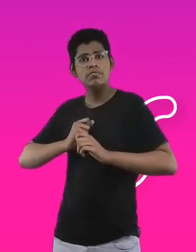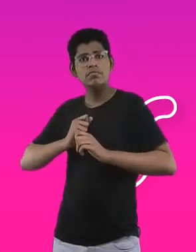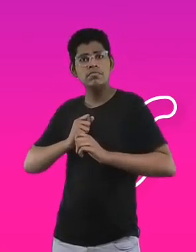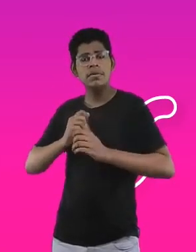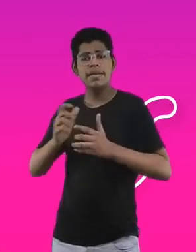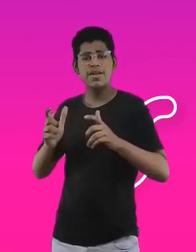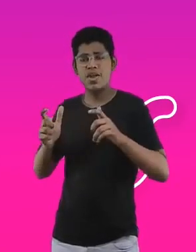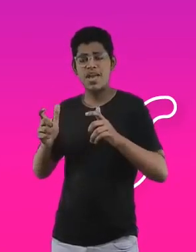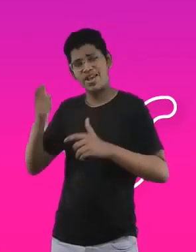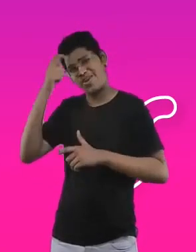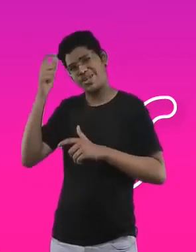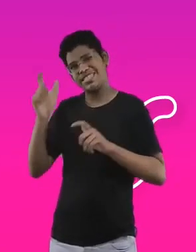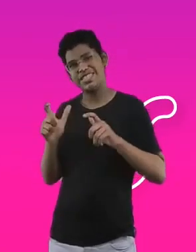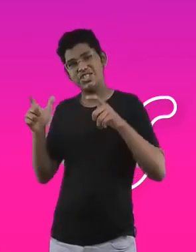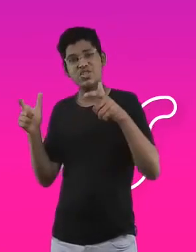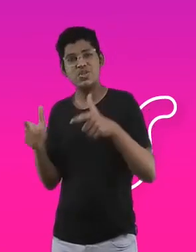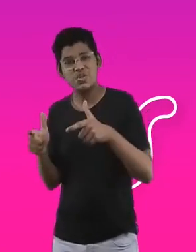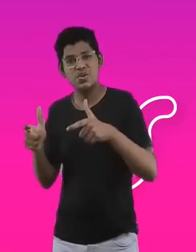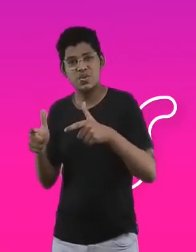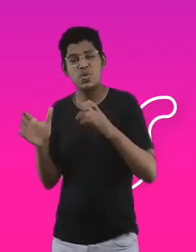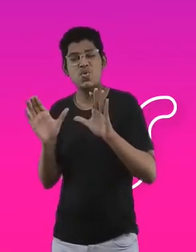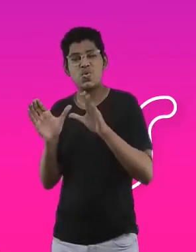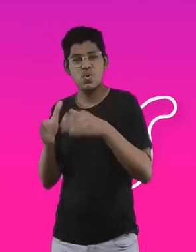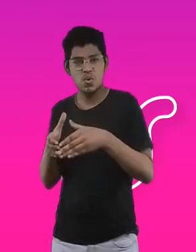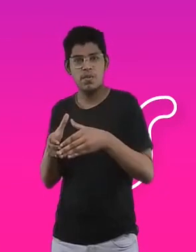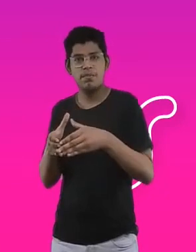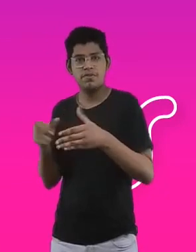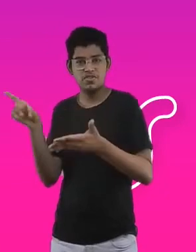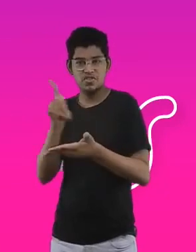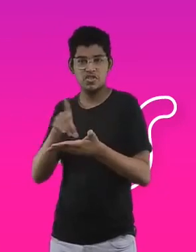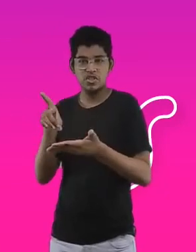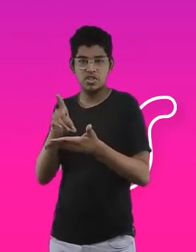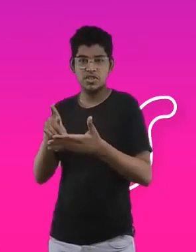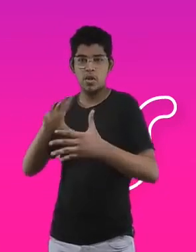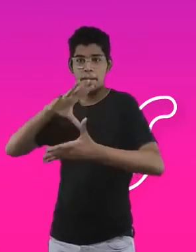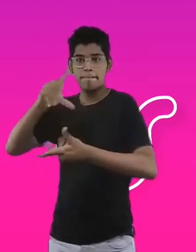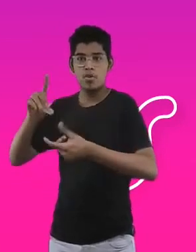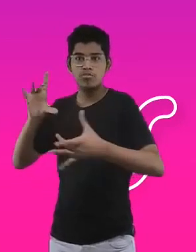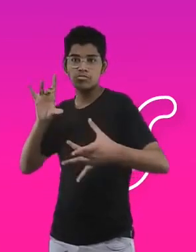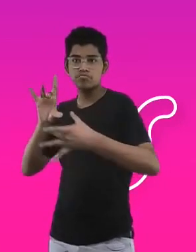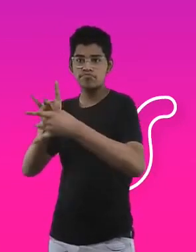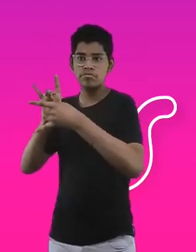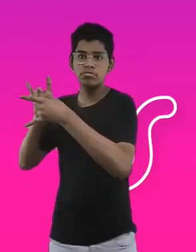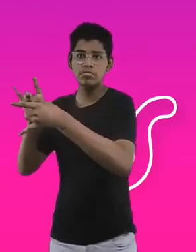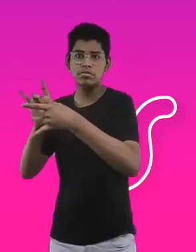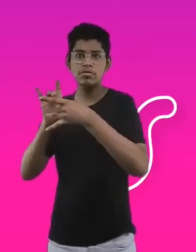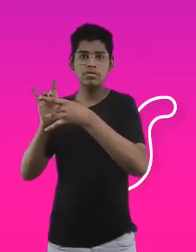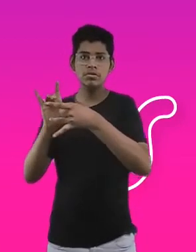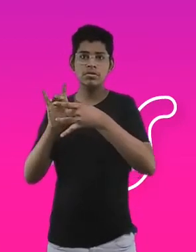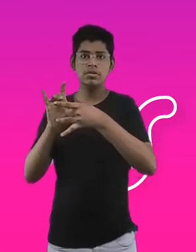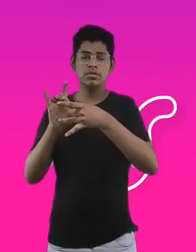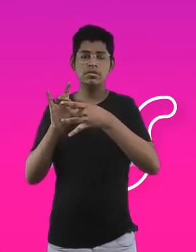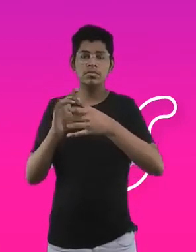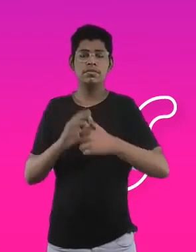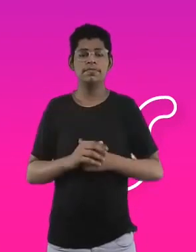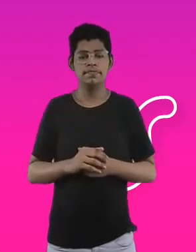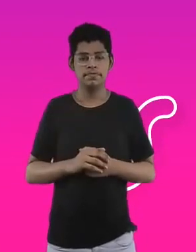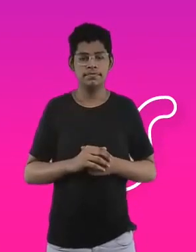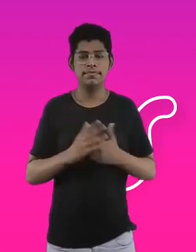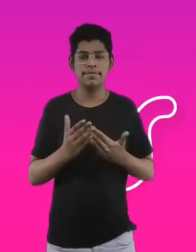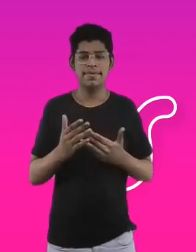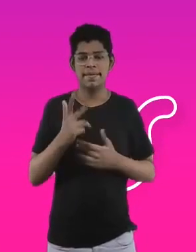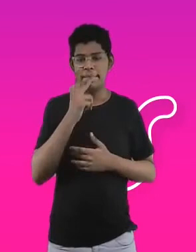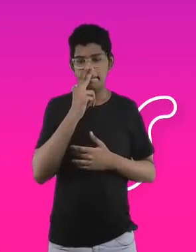aqui, que é esse cyberespaço em que o povo preto se conecta, nós conseguimos abrir aqui, né, os plugs das